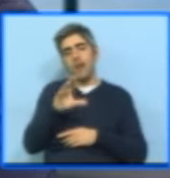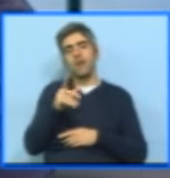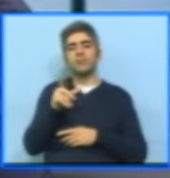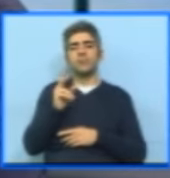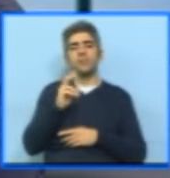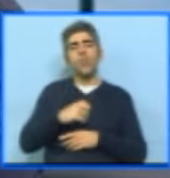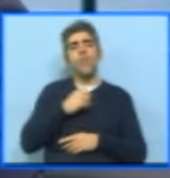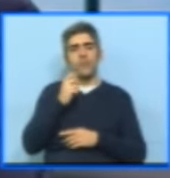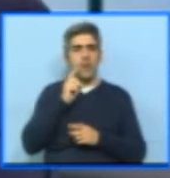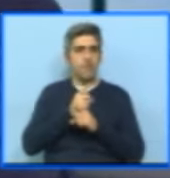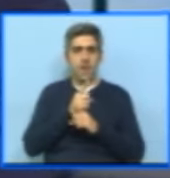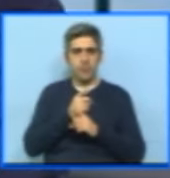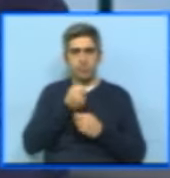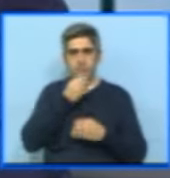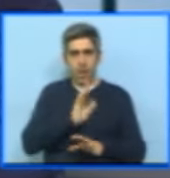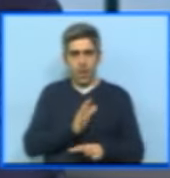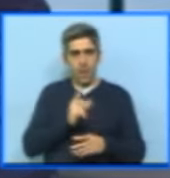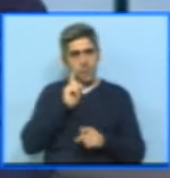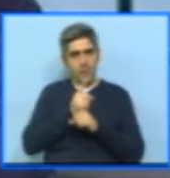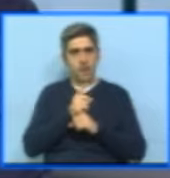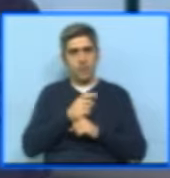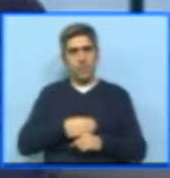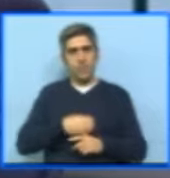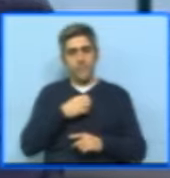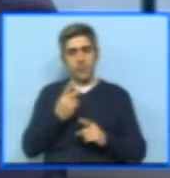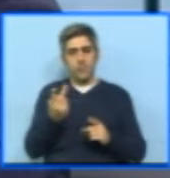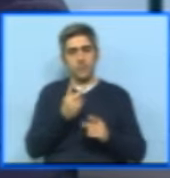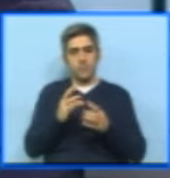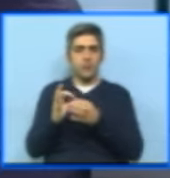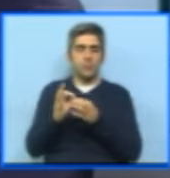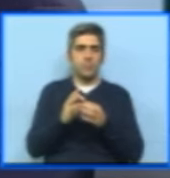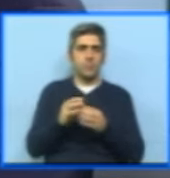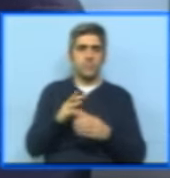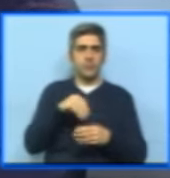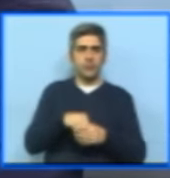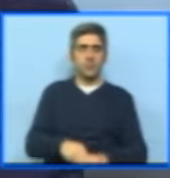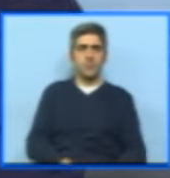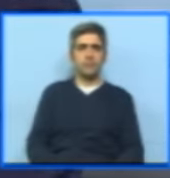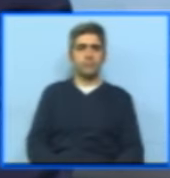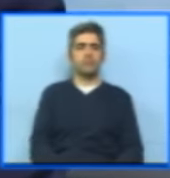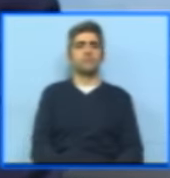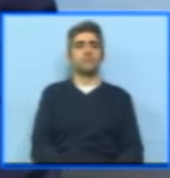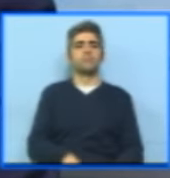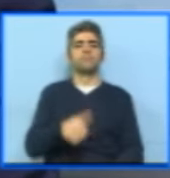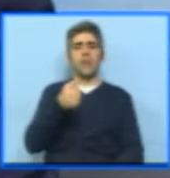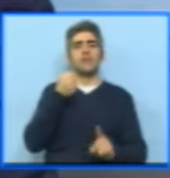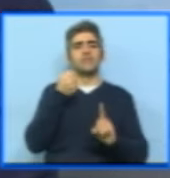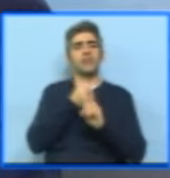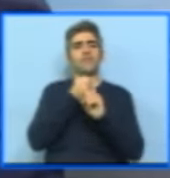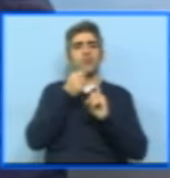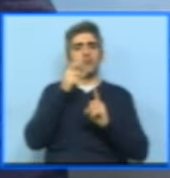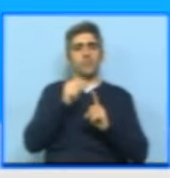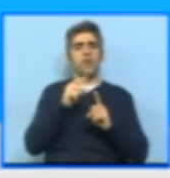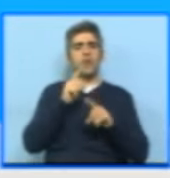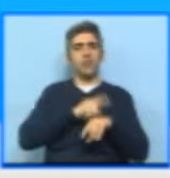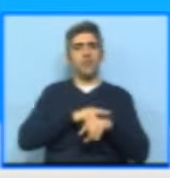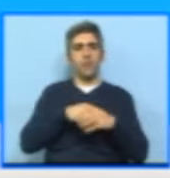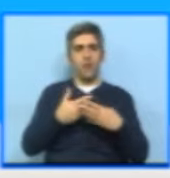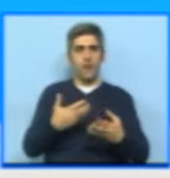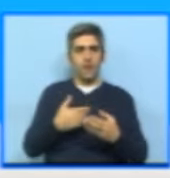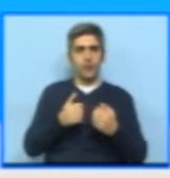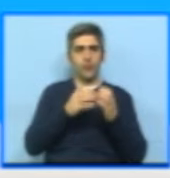a confiança neste empenhamento comum que fazia parte dos dois. E por certo que é também um desafio colocado nos tempos de hoje. Nos